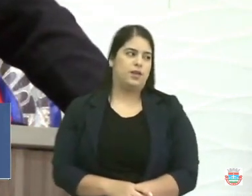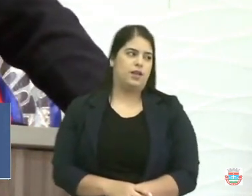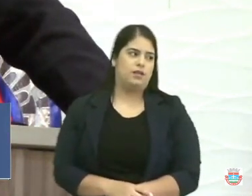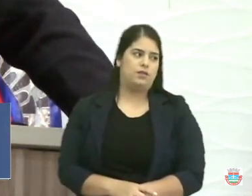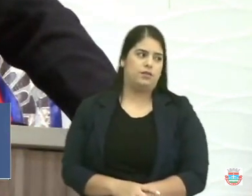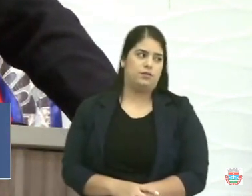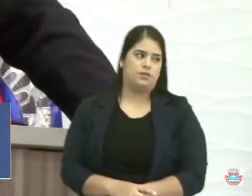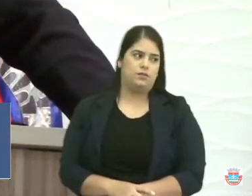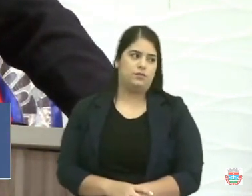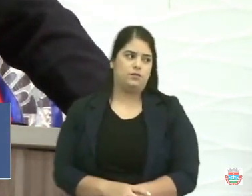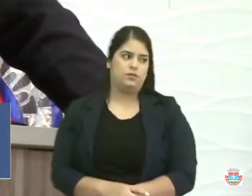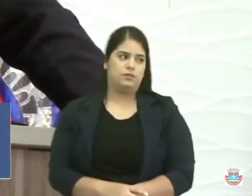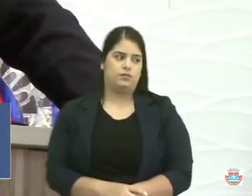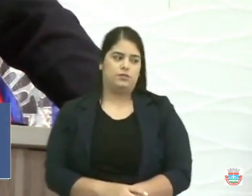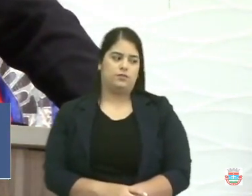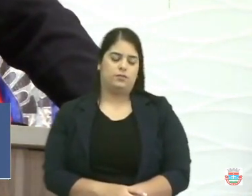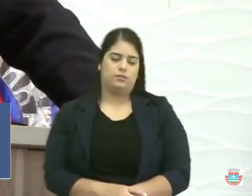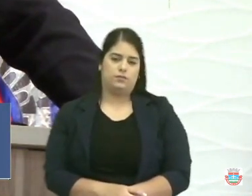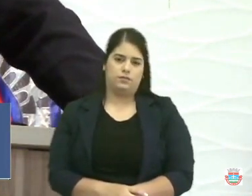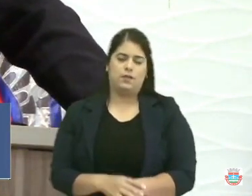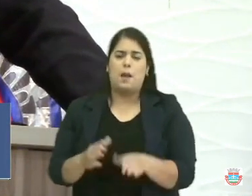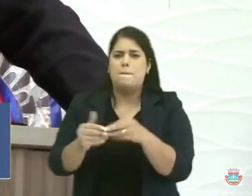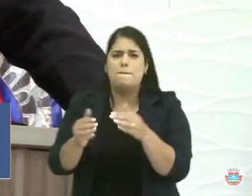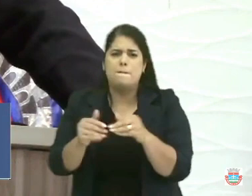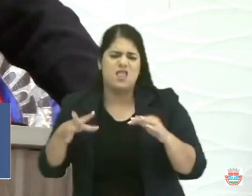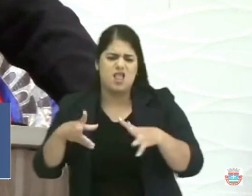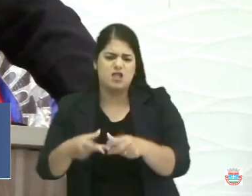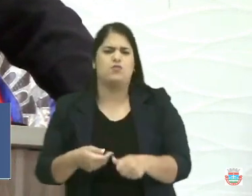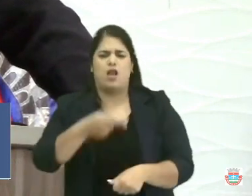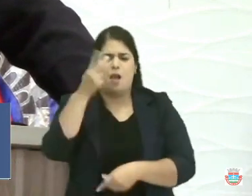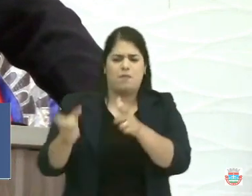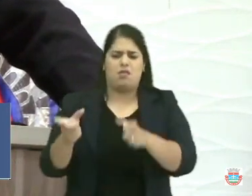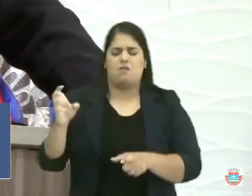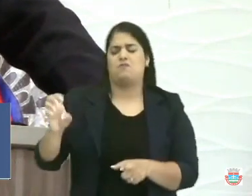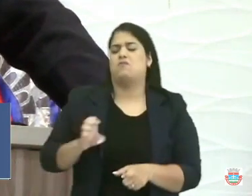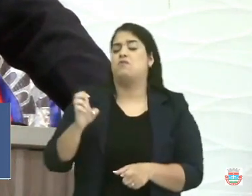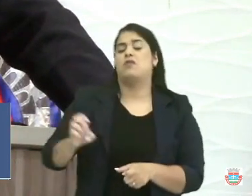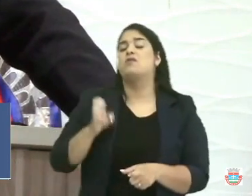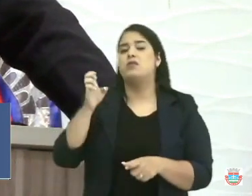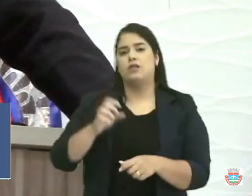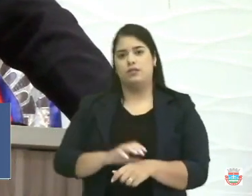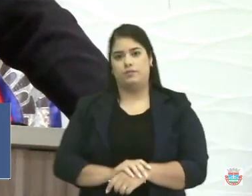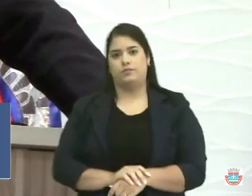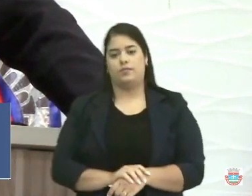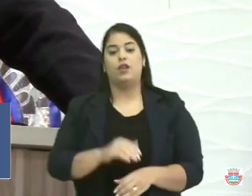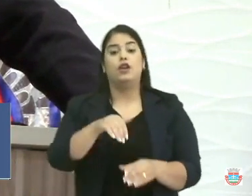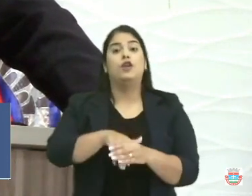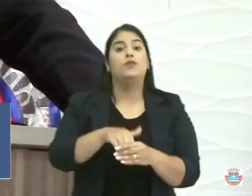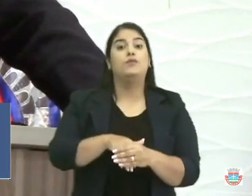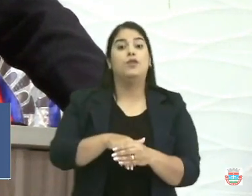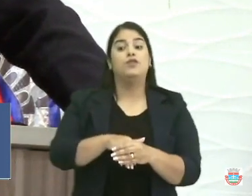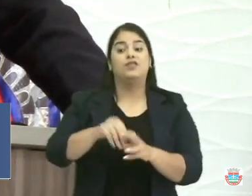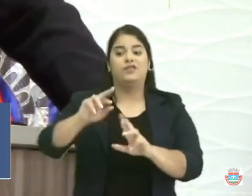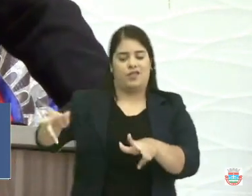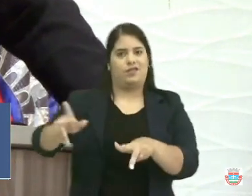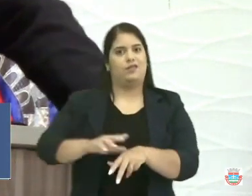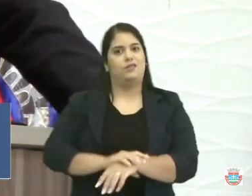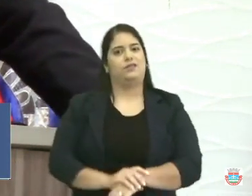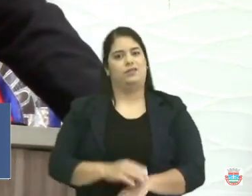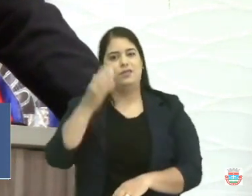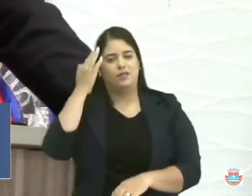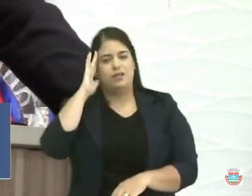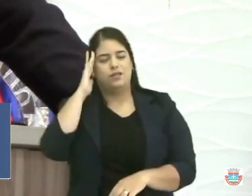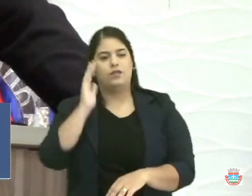Mas coma deles, que ele tem dinheiro. Peça tudo ao ricão, que é o partido do rico. E vote contra, meu povo. Hoje nós